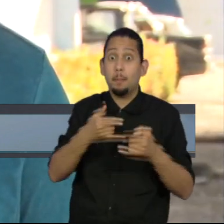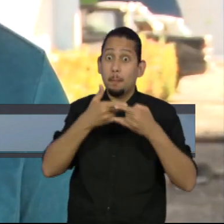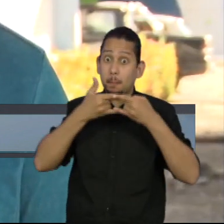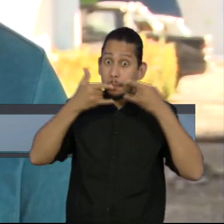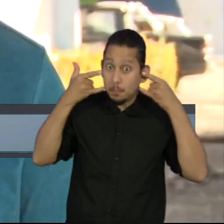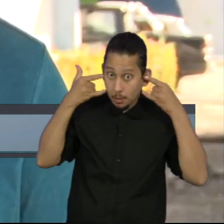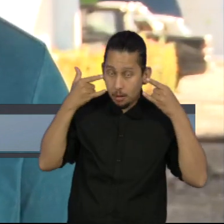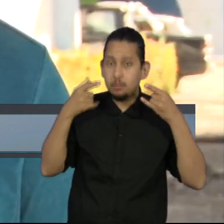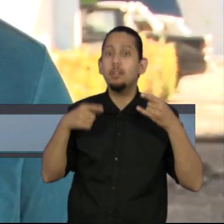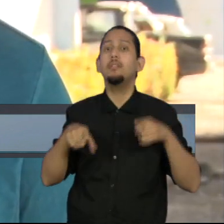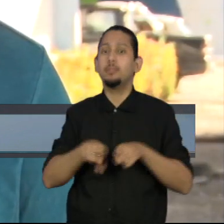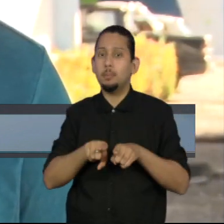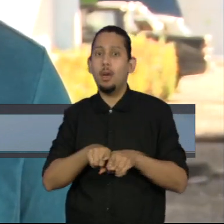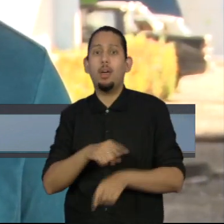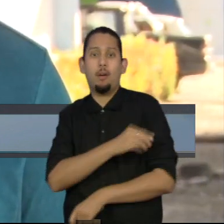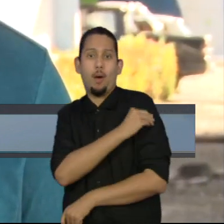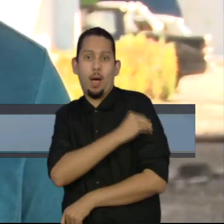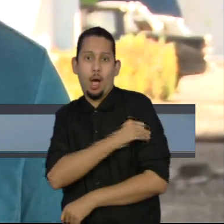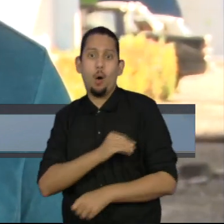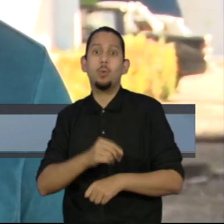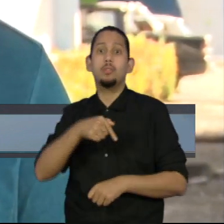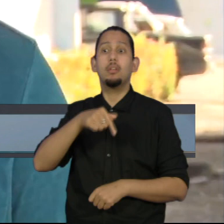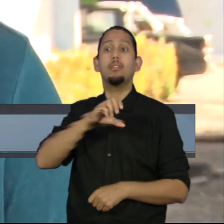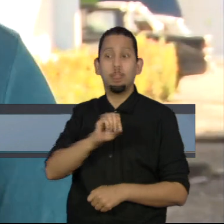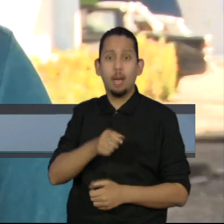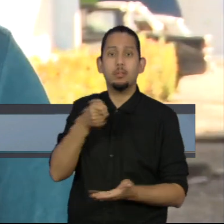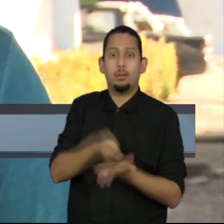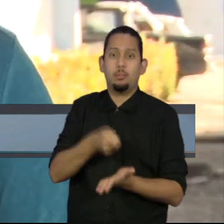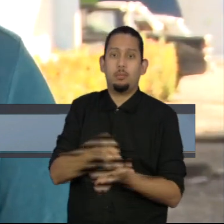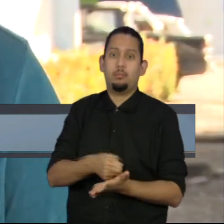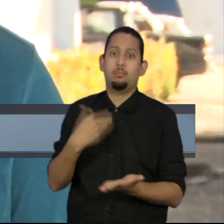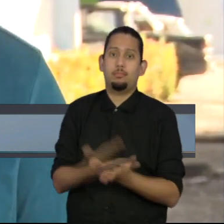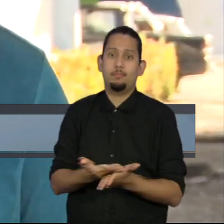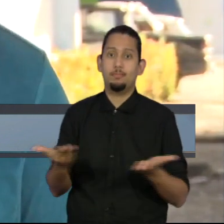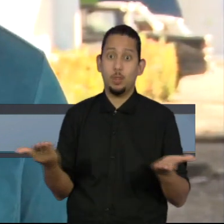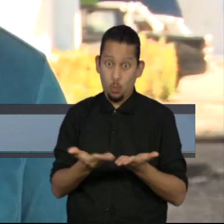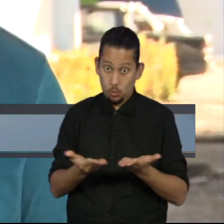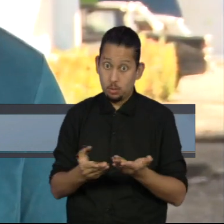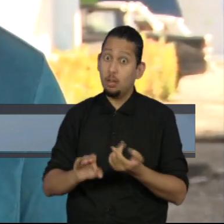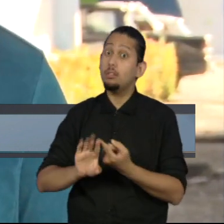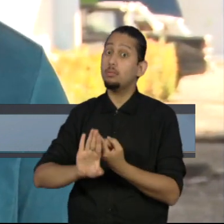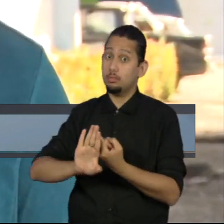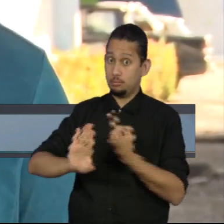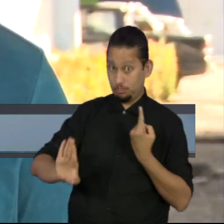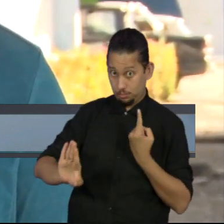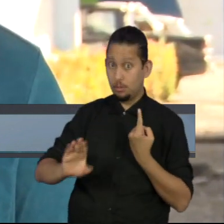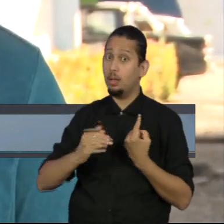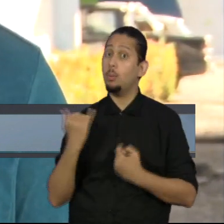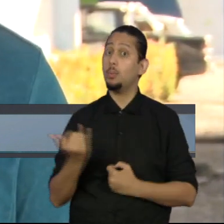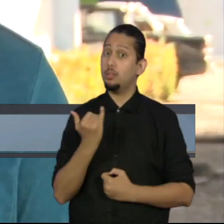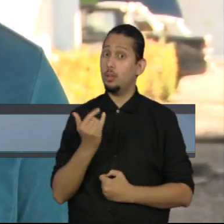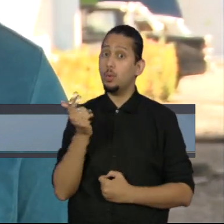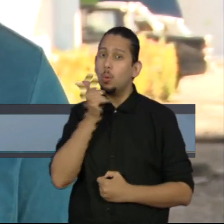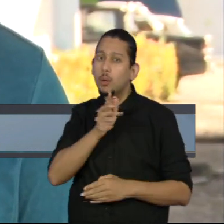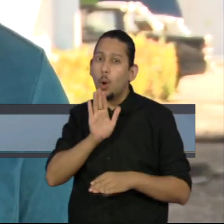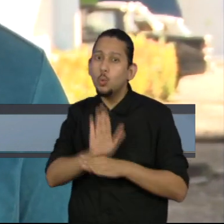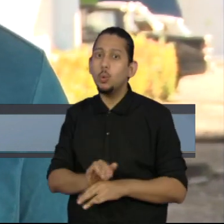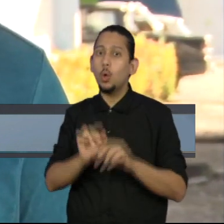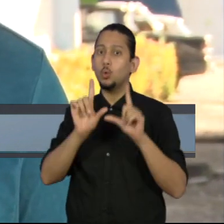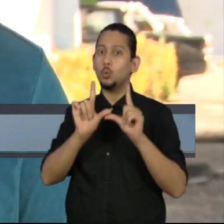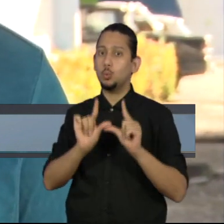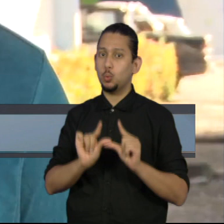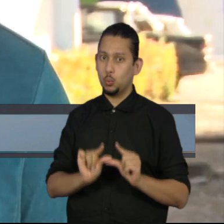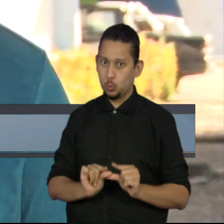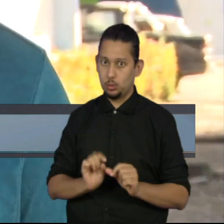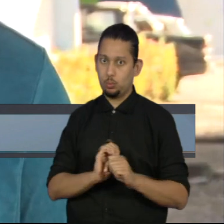sendo obrigatório e, aliado a ele, o álcool a 70% e o distanciamento social ajudam a combater o avanço do